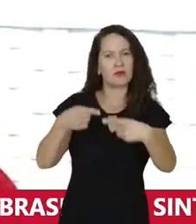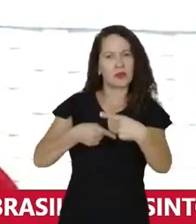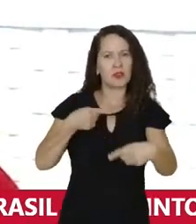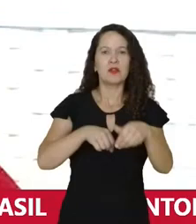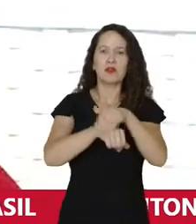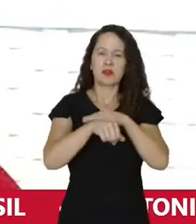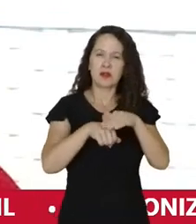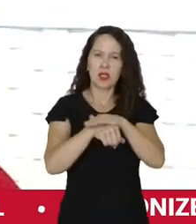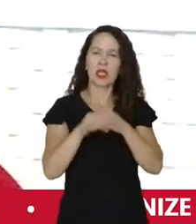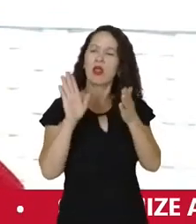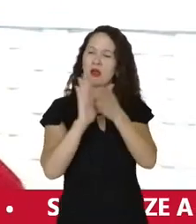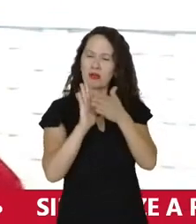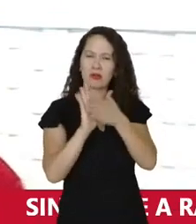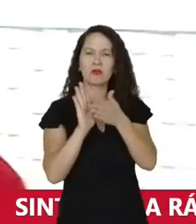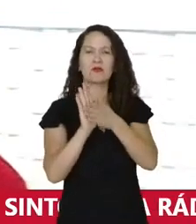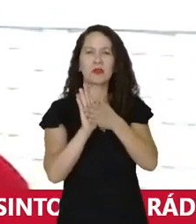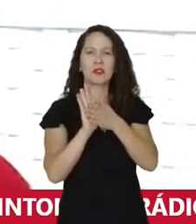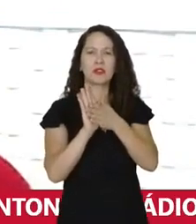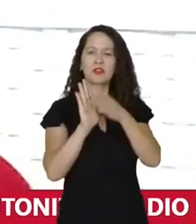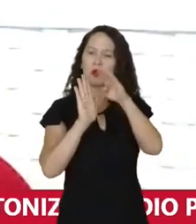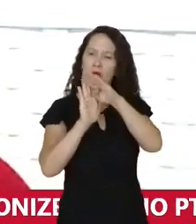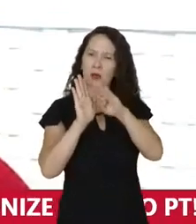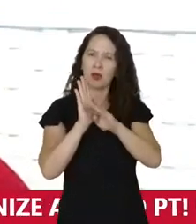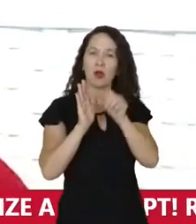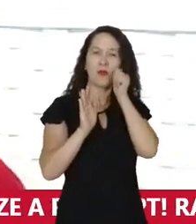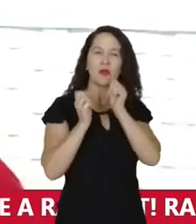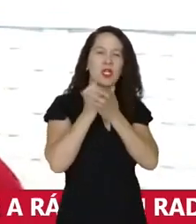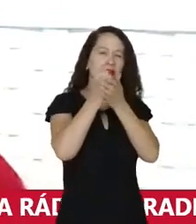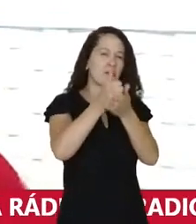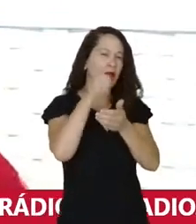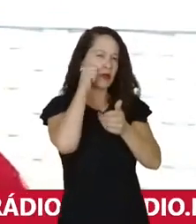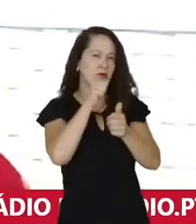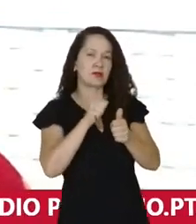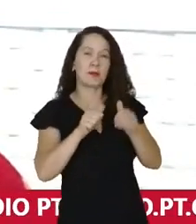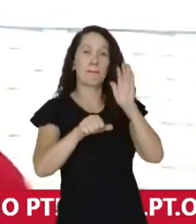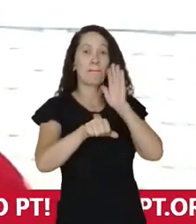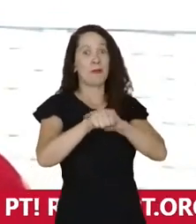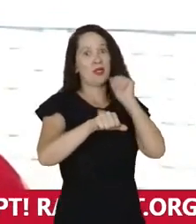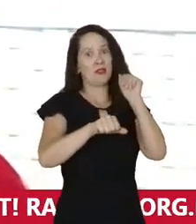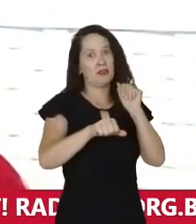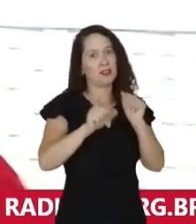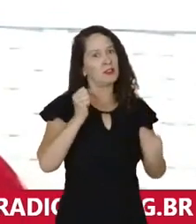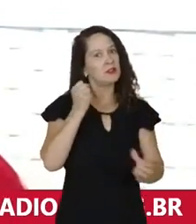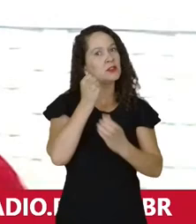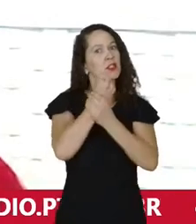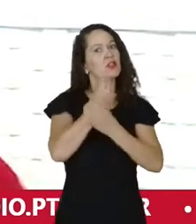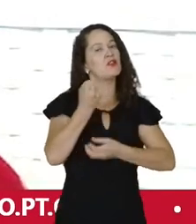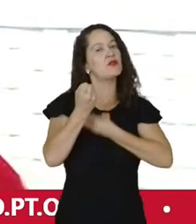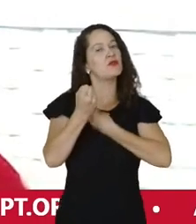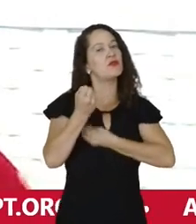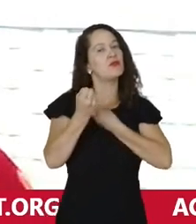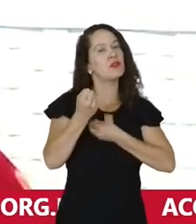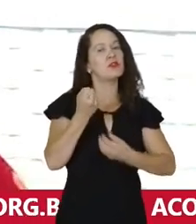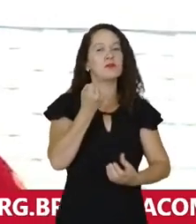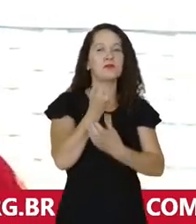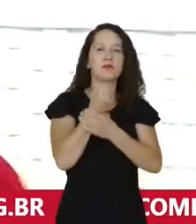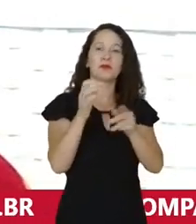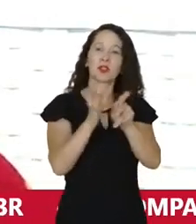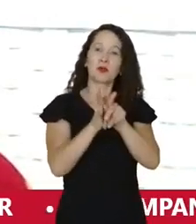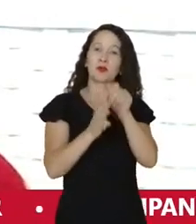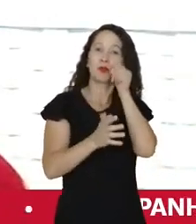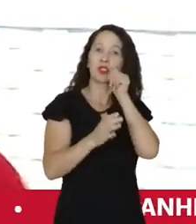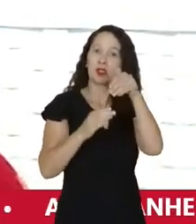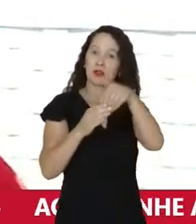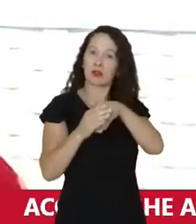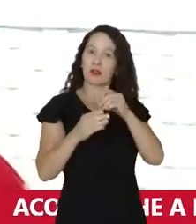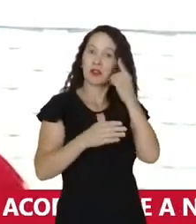debates, nas campanhas, com programas como Elas por Elas, e muito além, e garantindo a vida e a segurança das